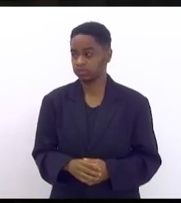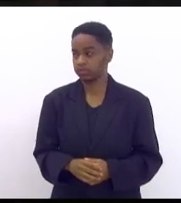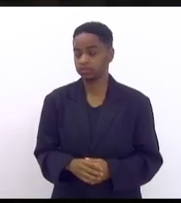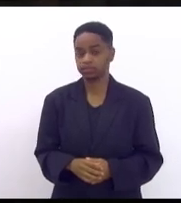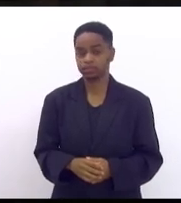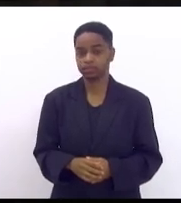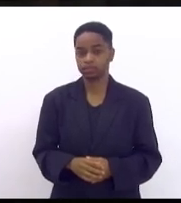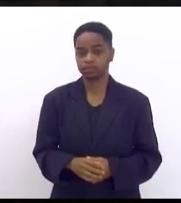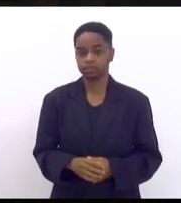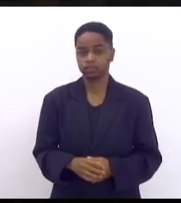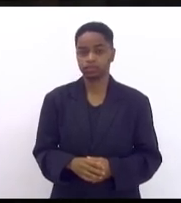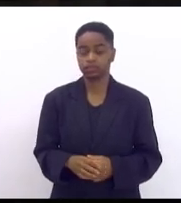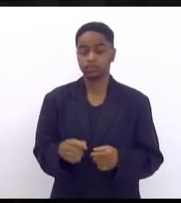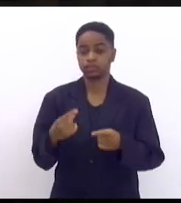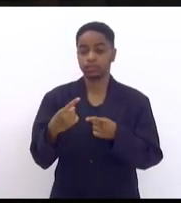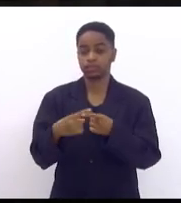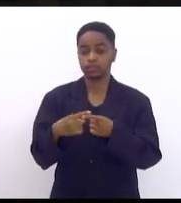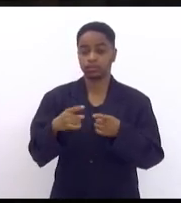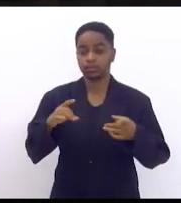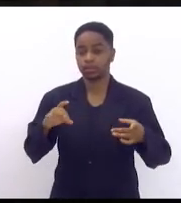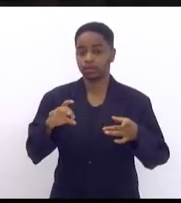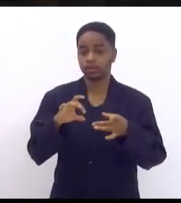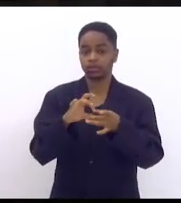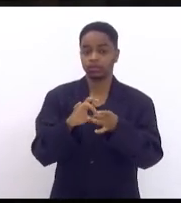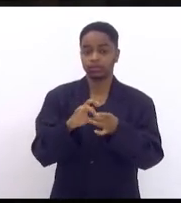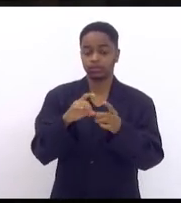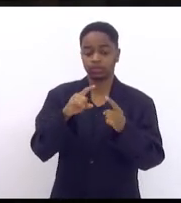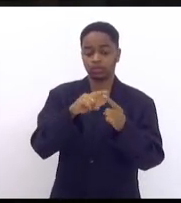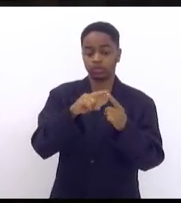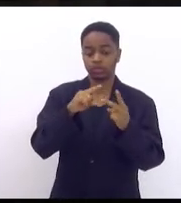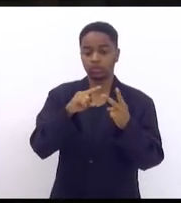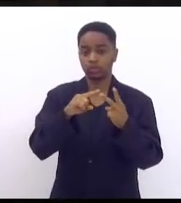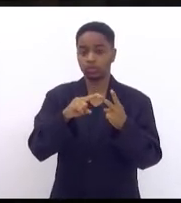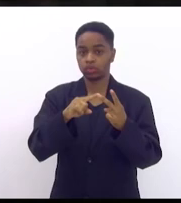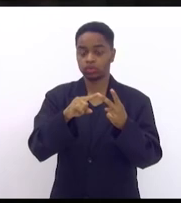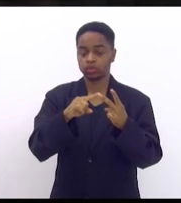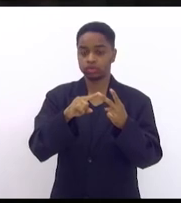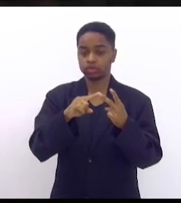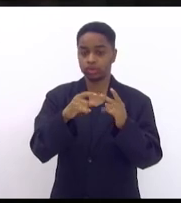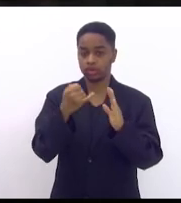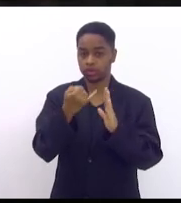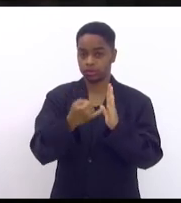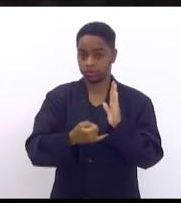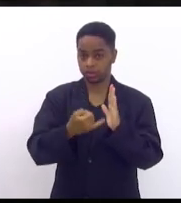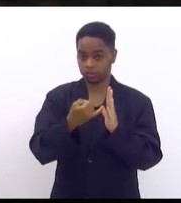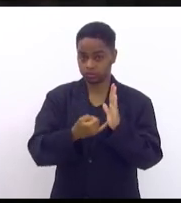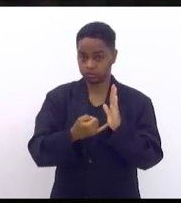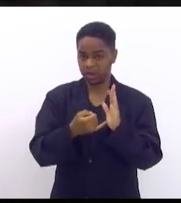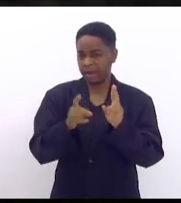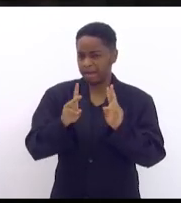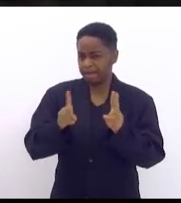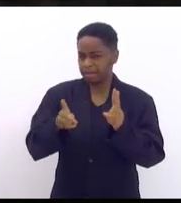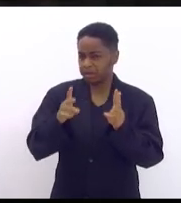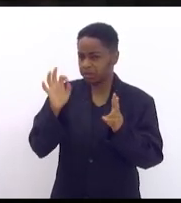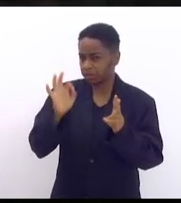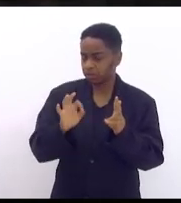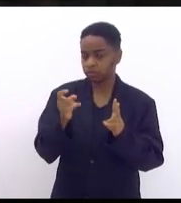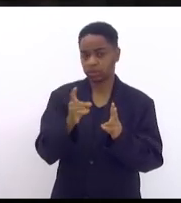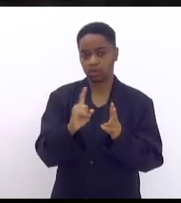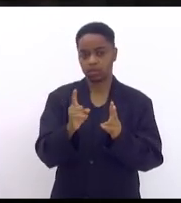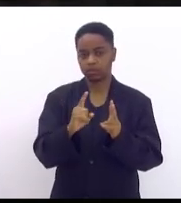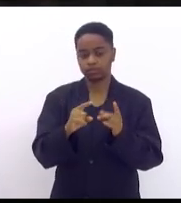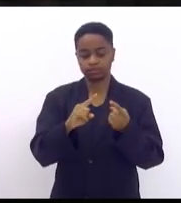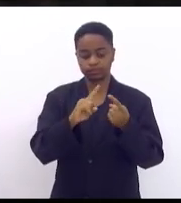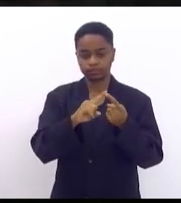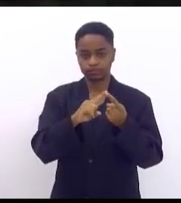tem como coadjuvante dois outros impostos, não na mesma proporção, que são